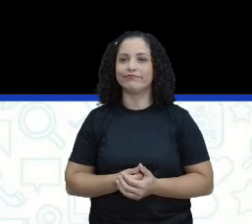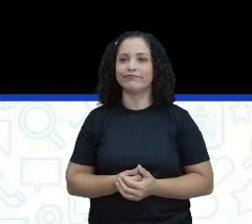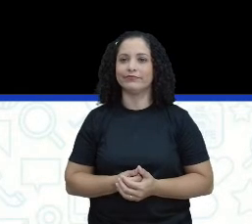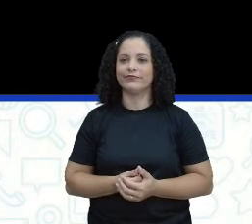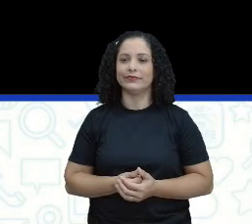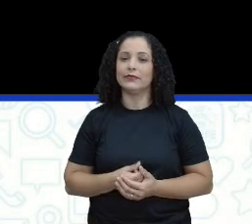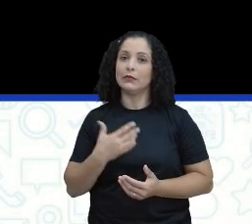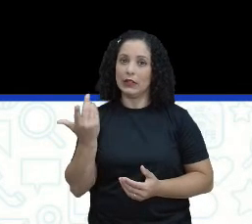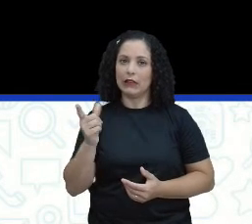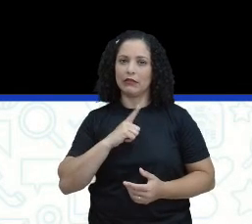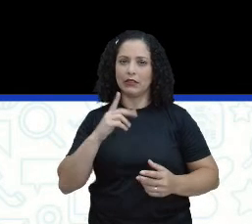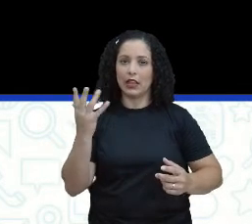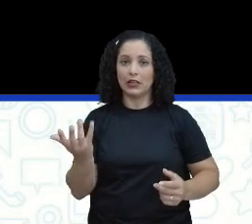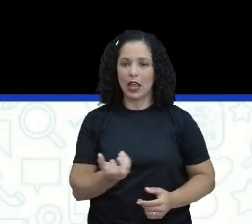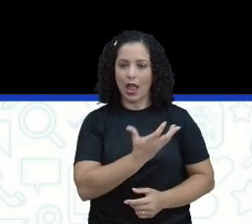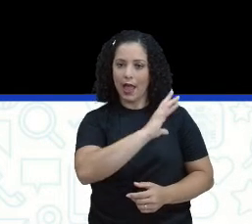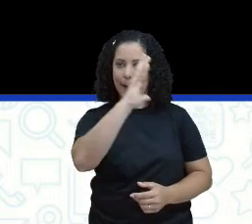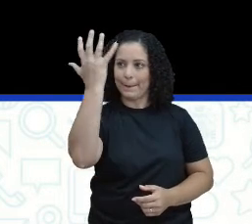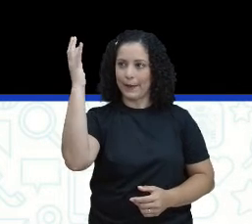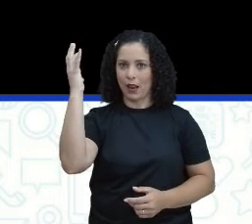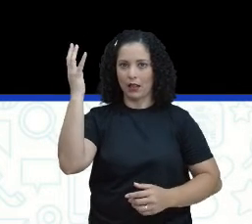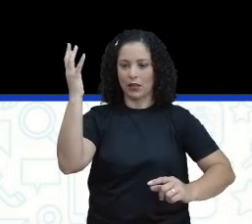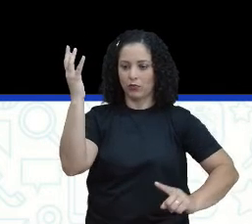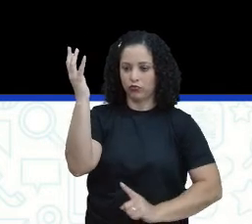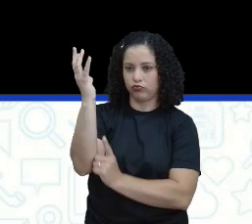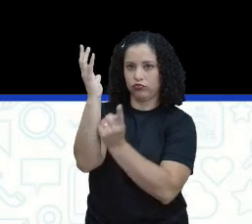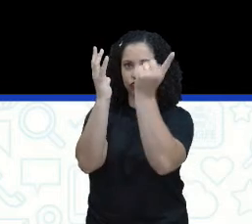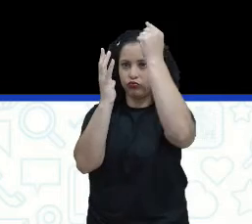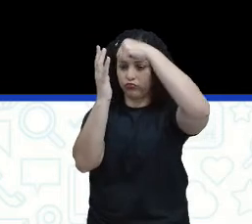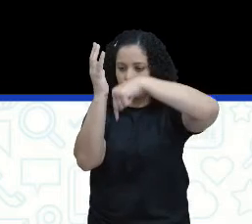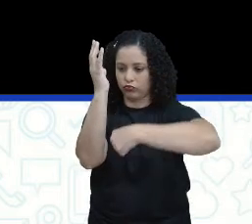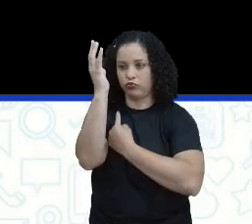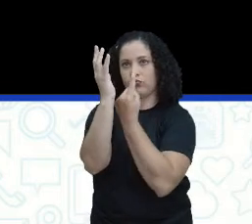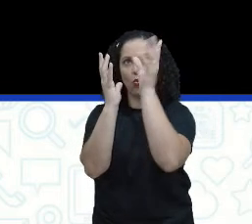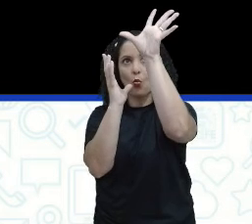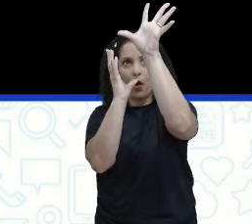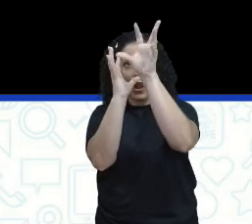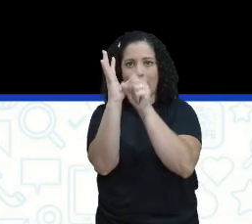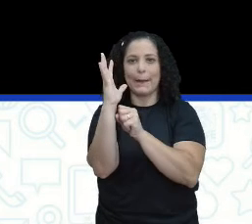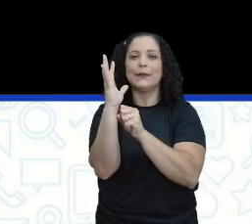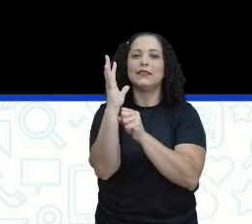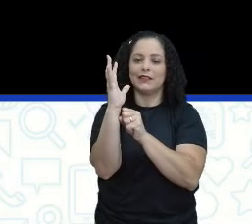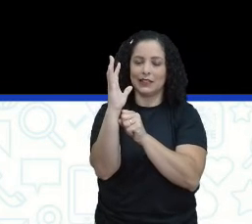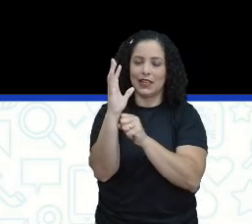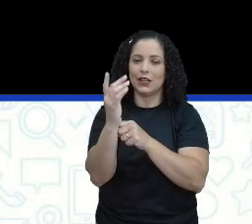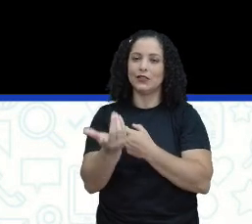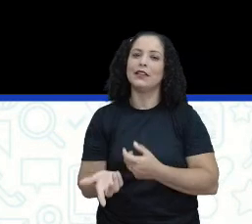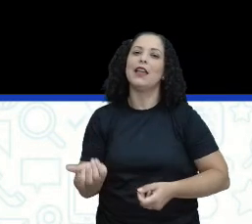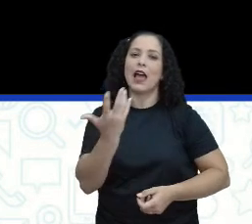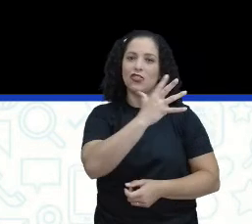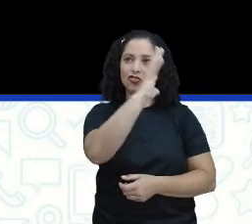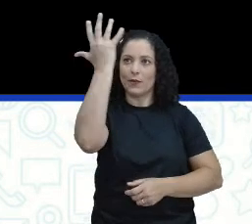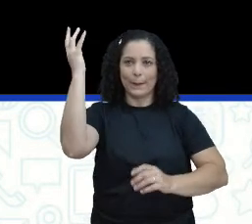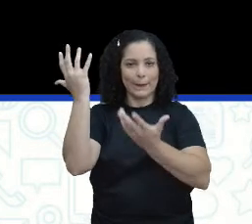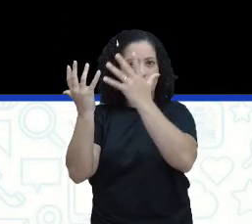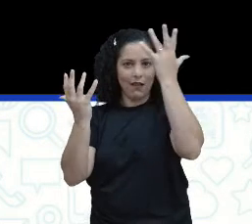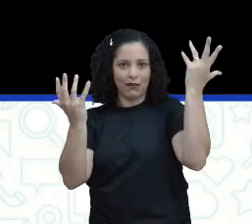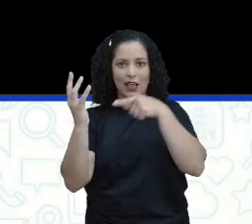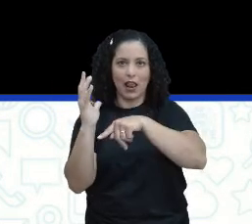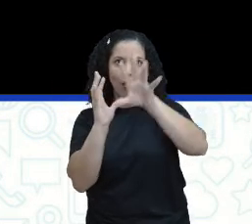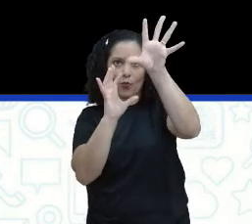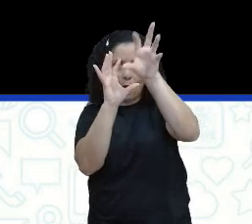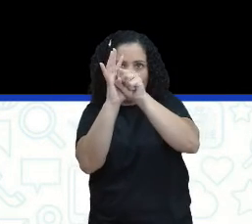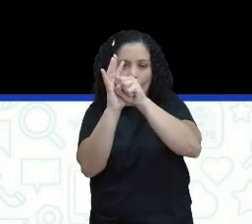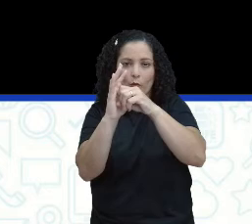é captado aqui no momento da fotossíntese, tá certo? Lembra que as plantas, elas sequestram o quê? Carbono, né?